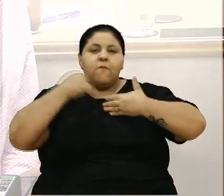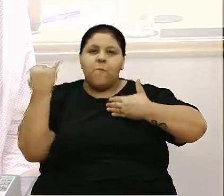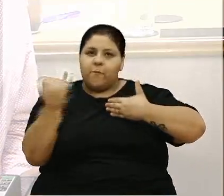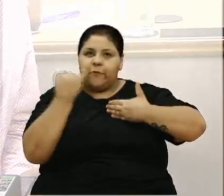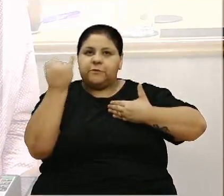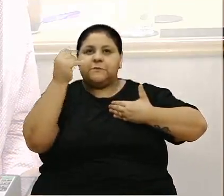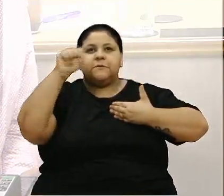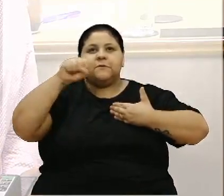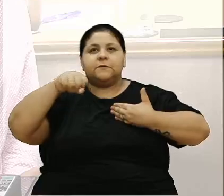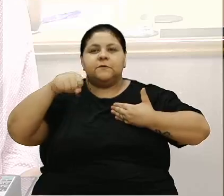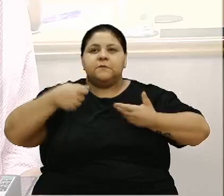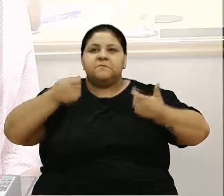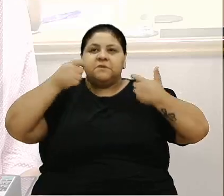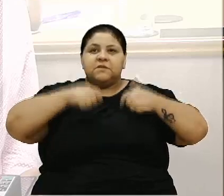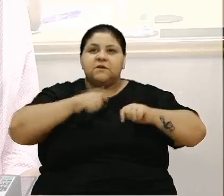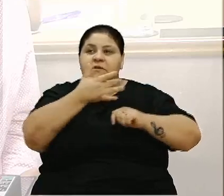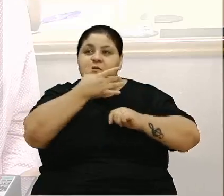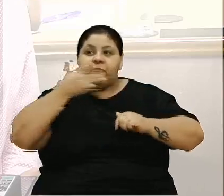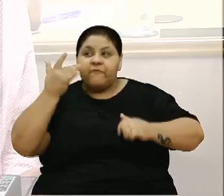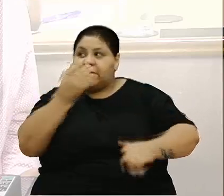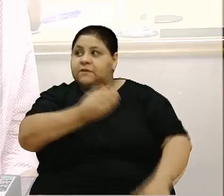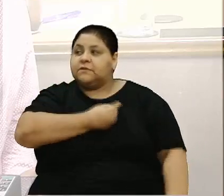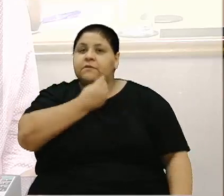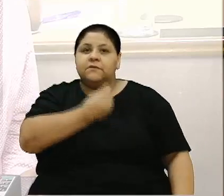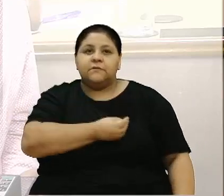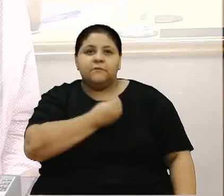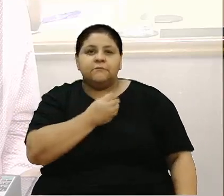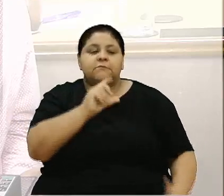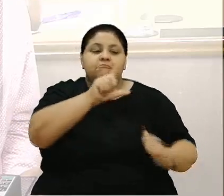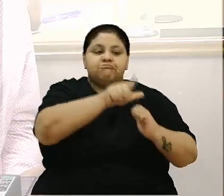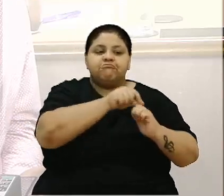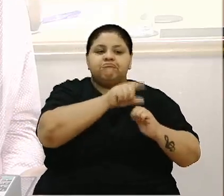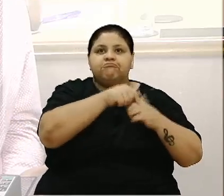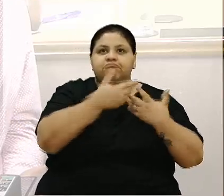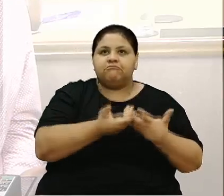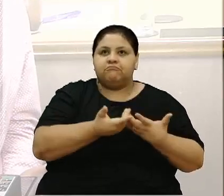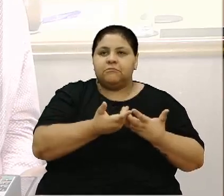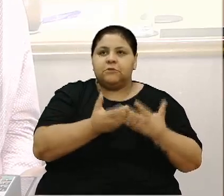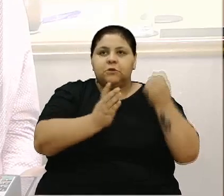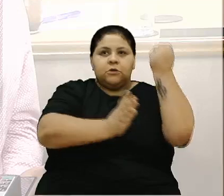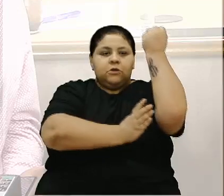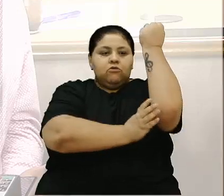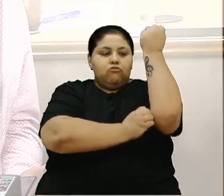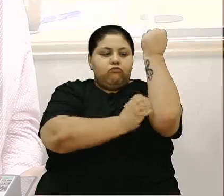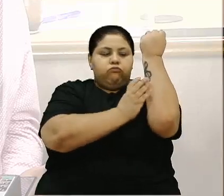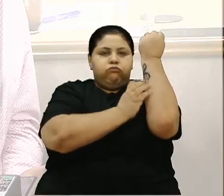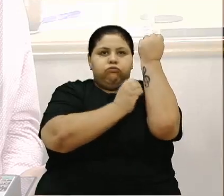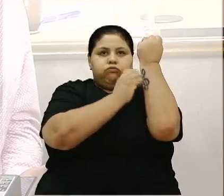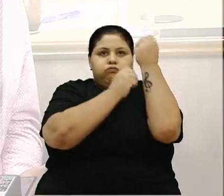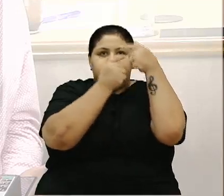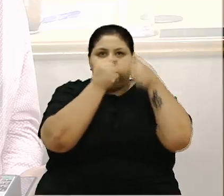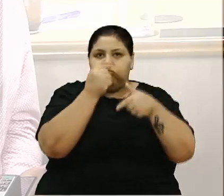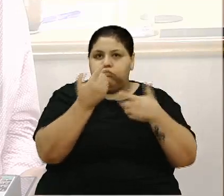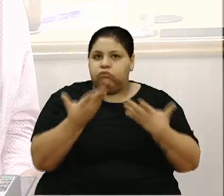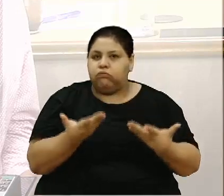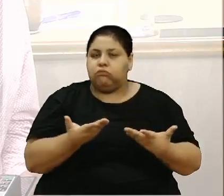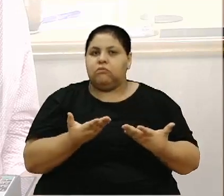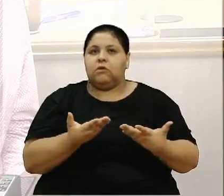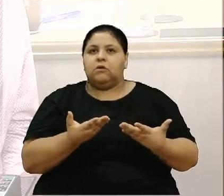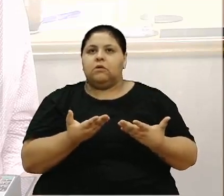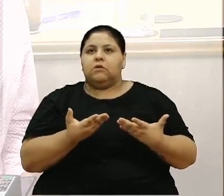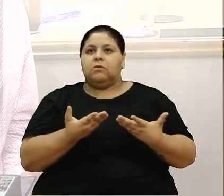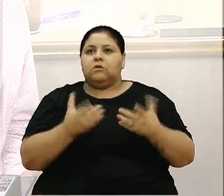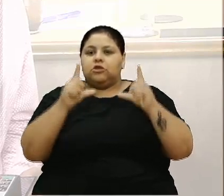Nós precisamos facilitar a vida desses empresários, desburocratizando, aportando